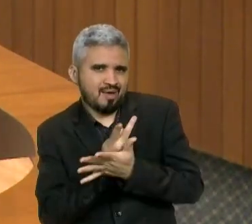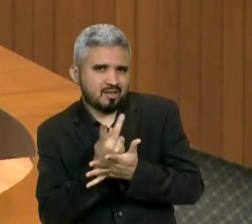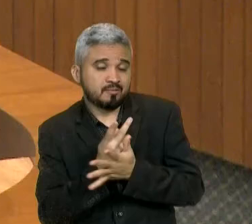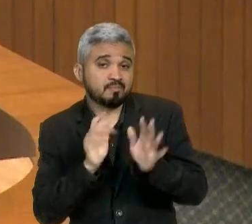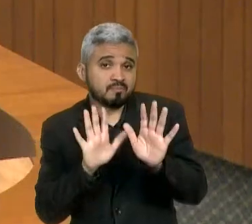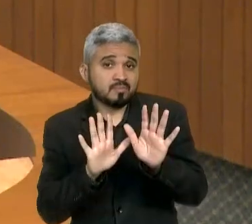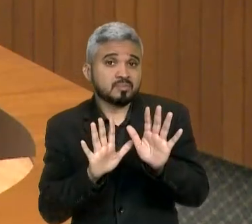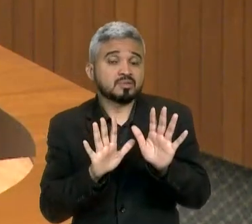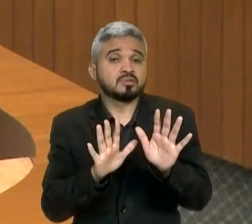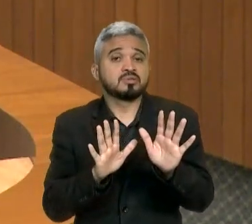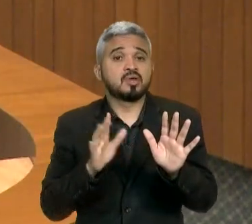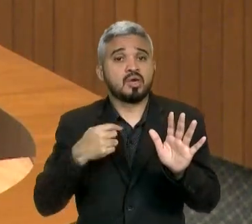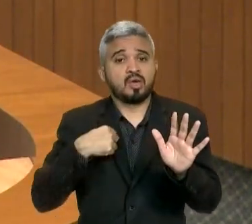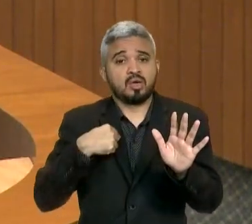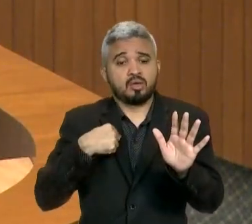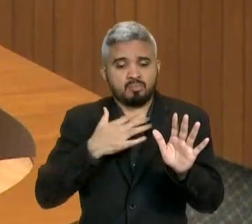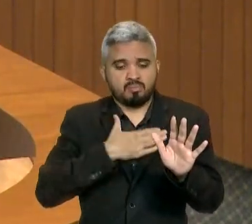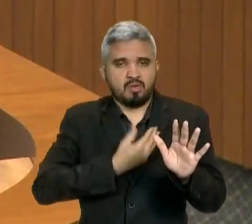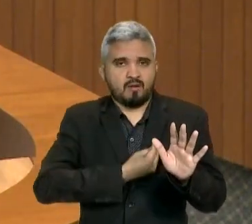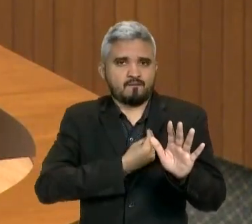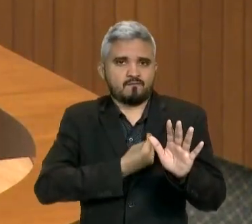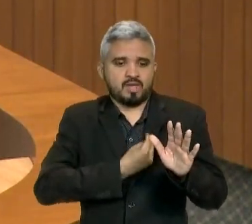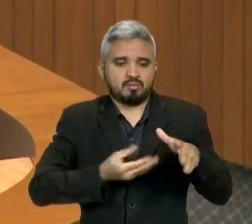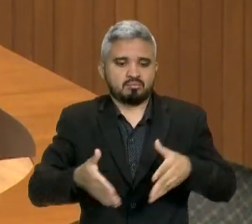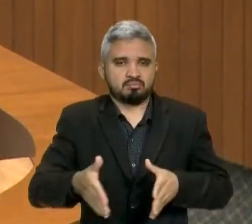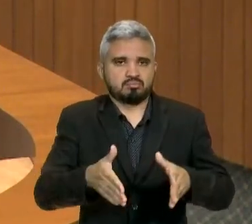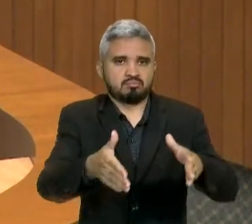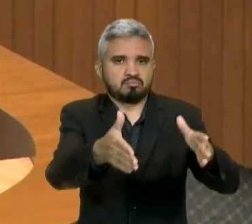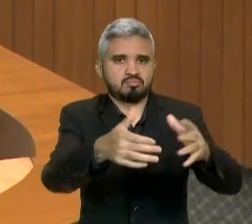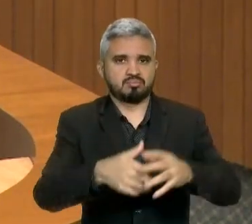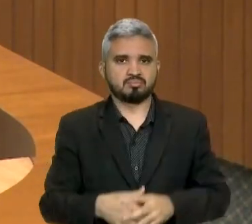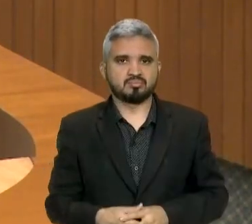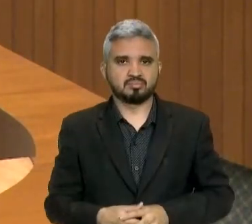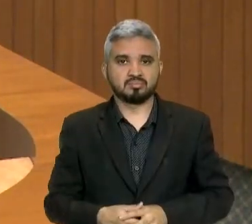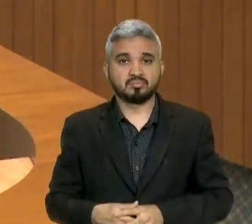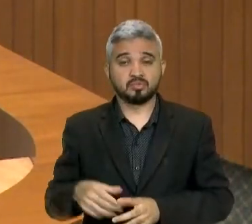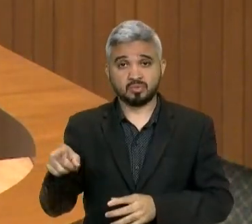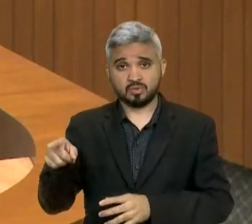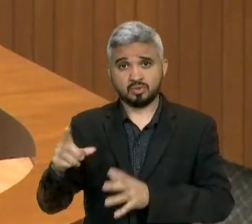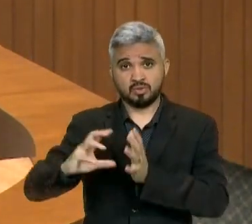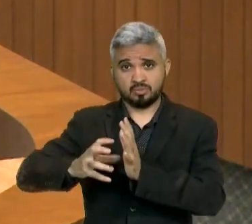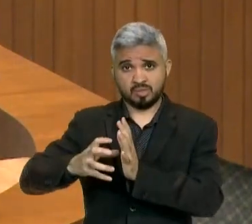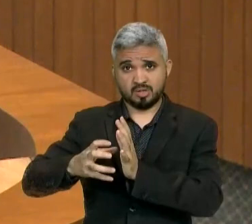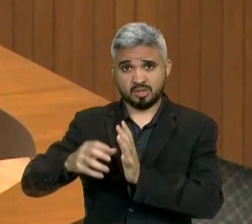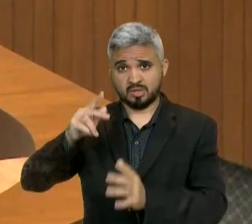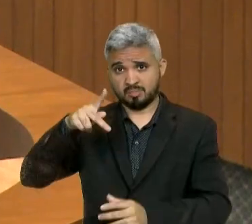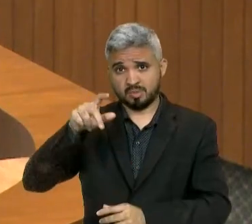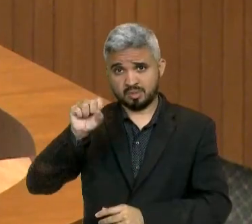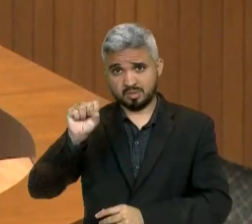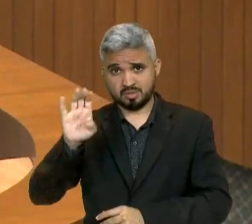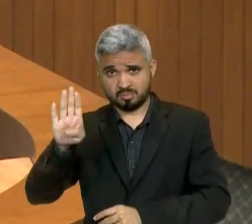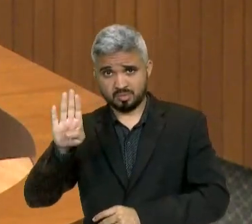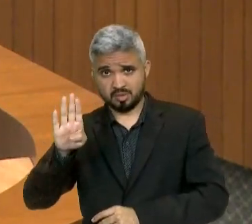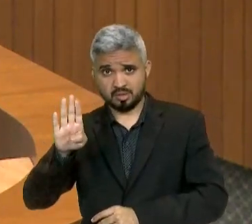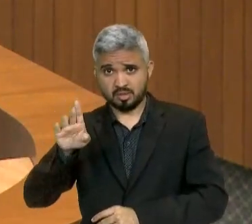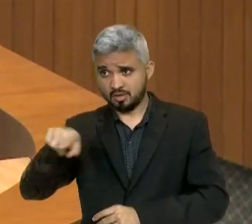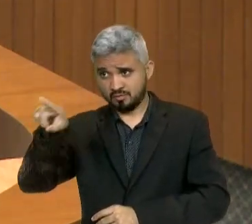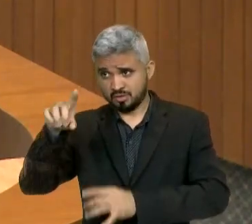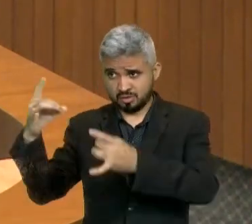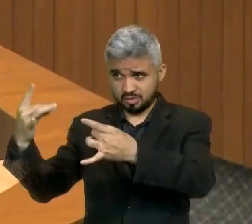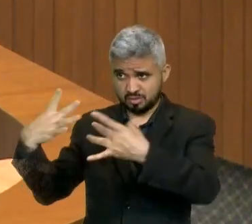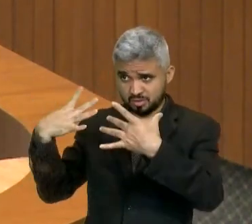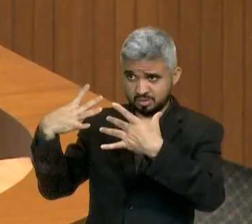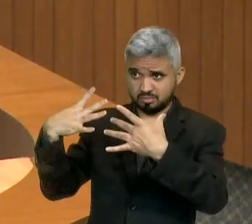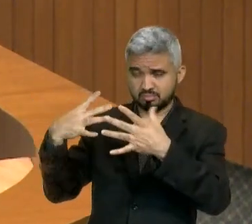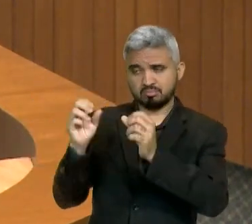tenha a grandeza de entender que eles não me querem lá e lá eu não quero ficar. Então, não há